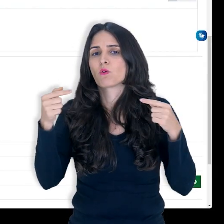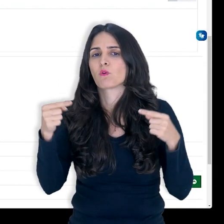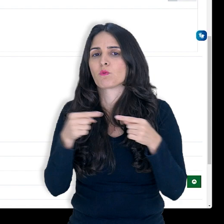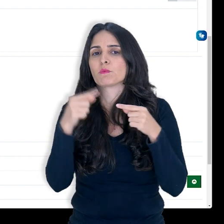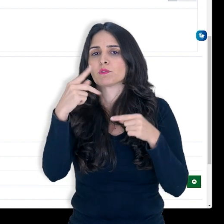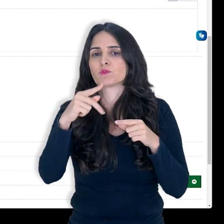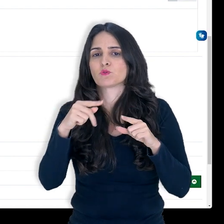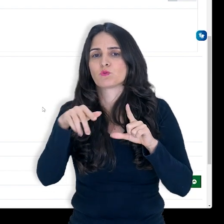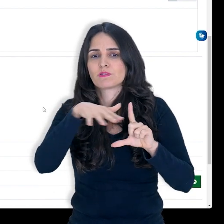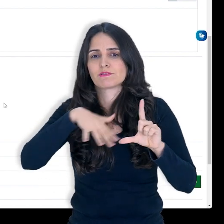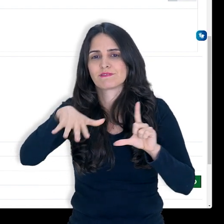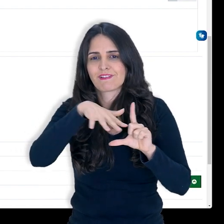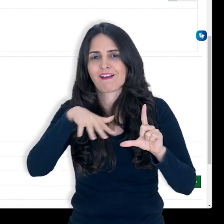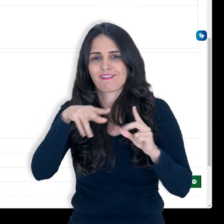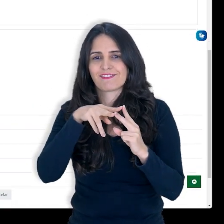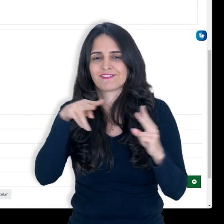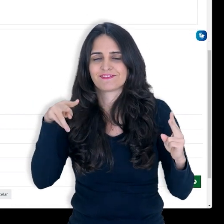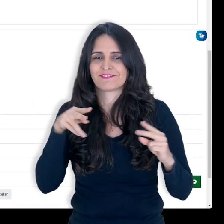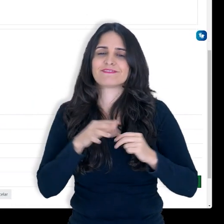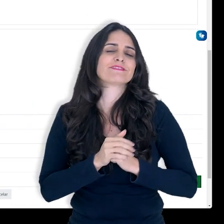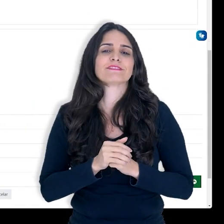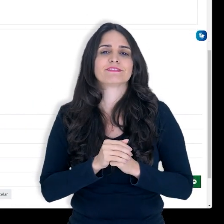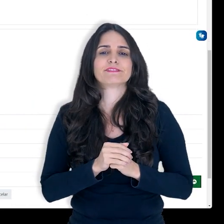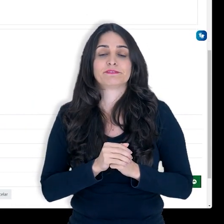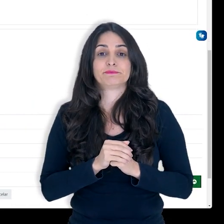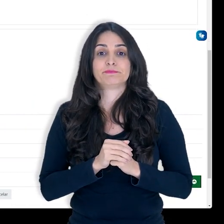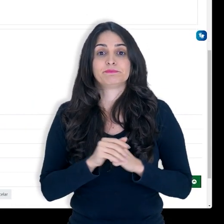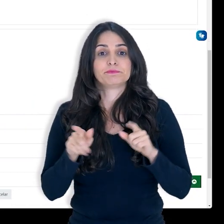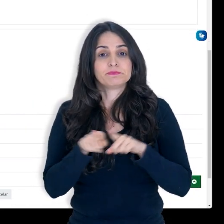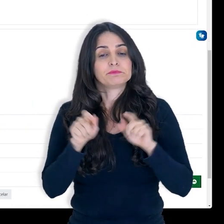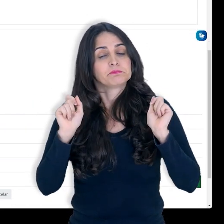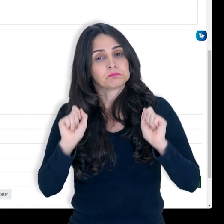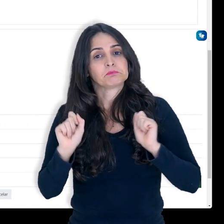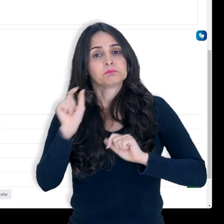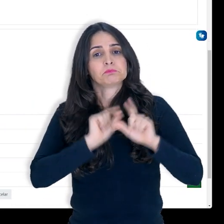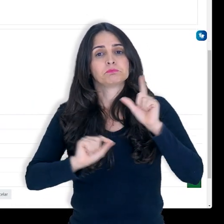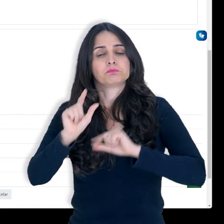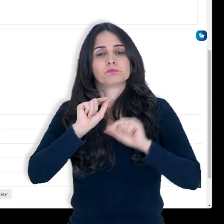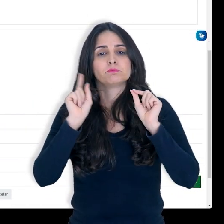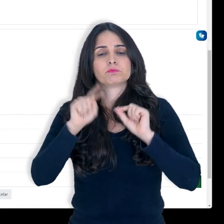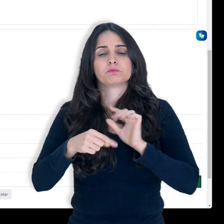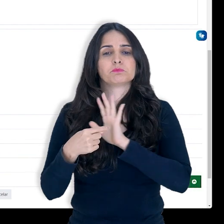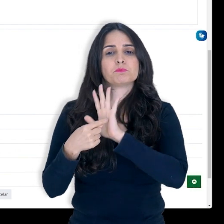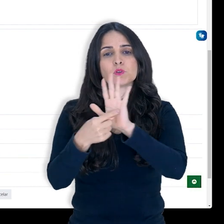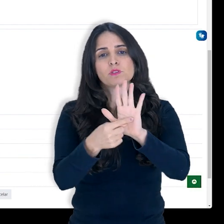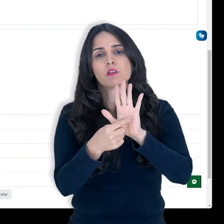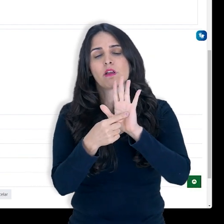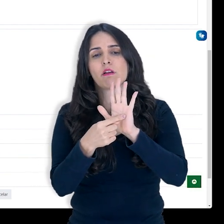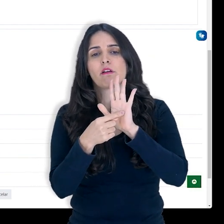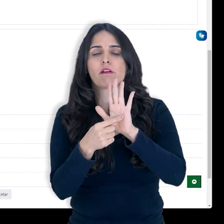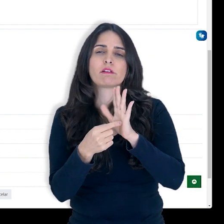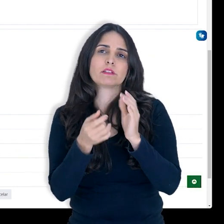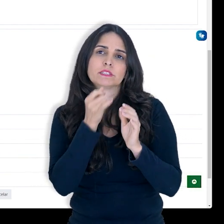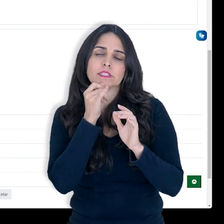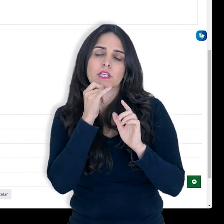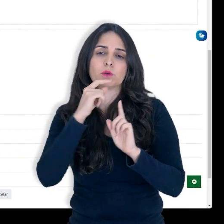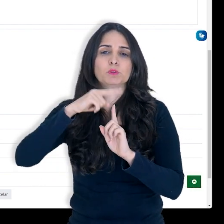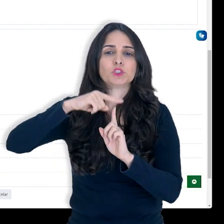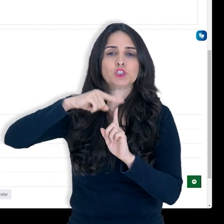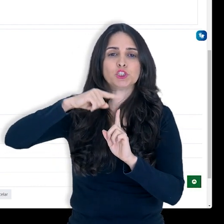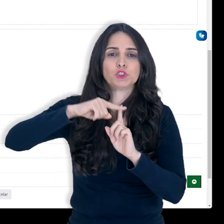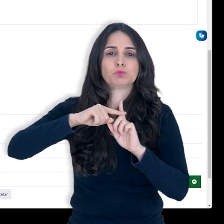a sua sala virtual aqui você pode também escolher deixar amostra o tamanho